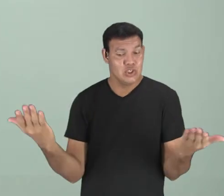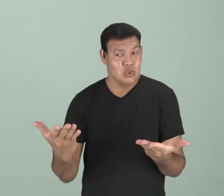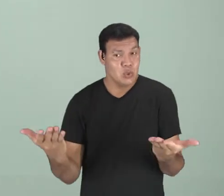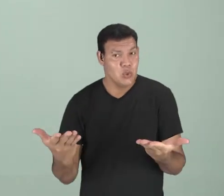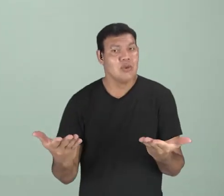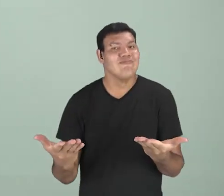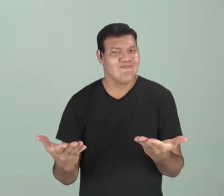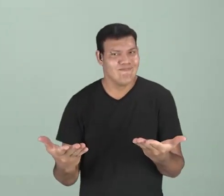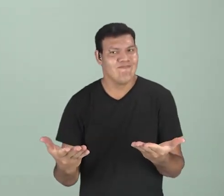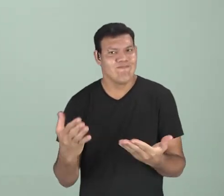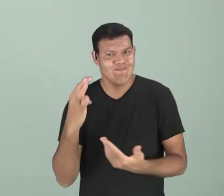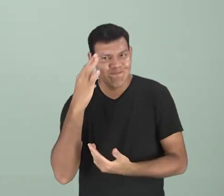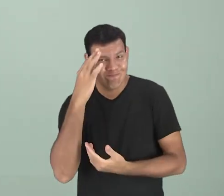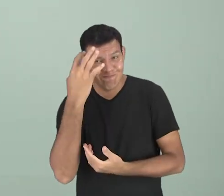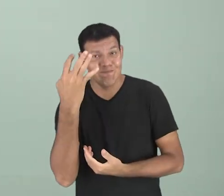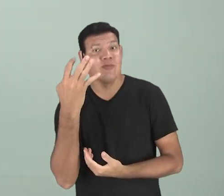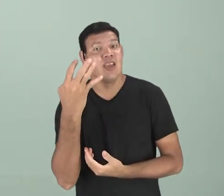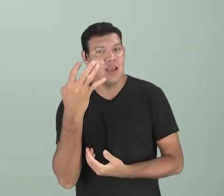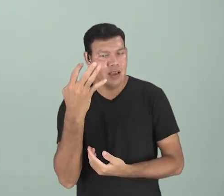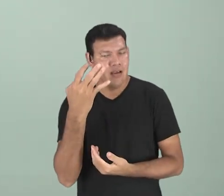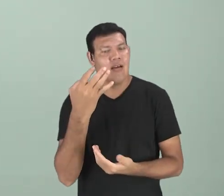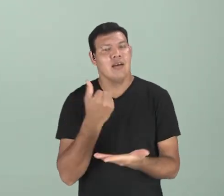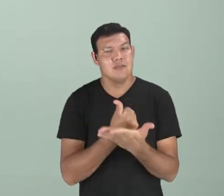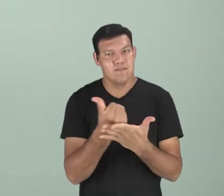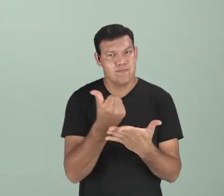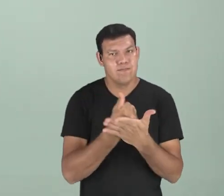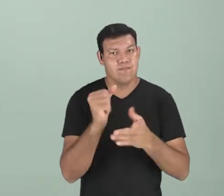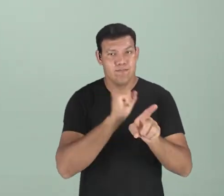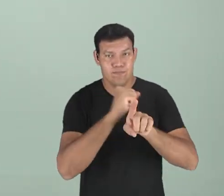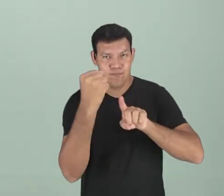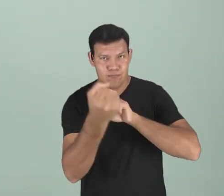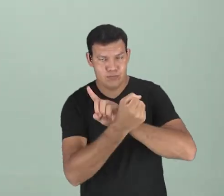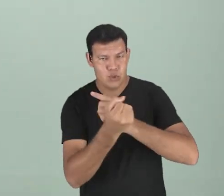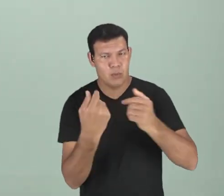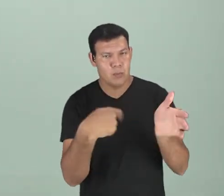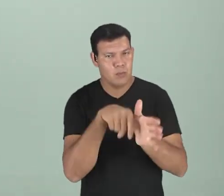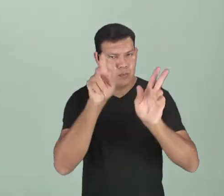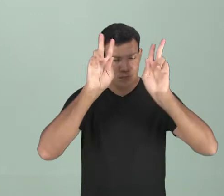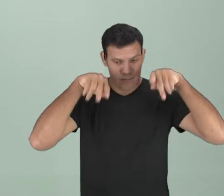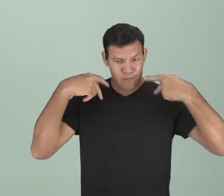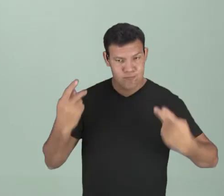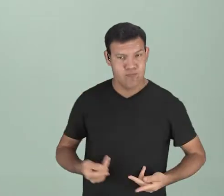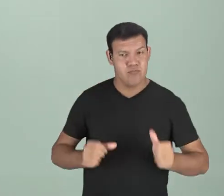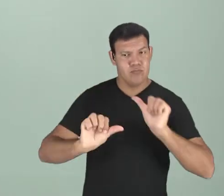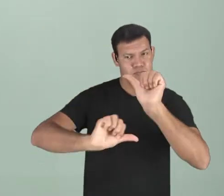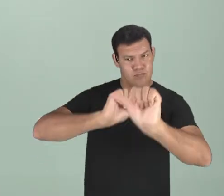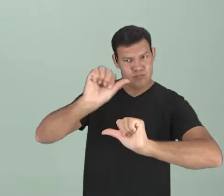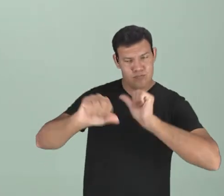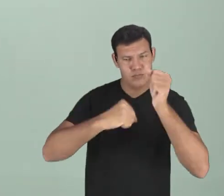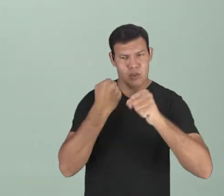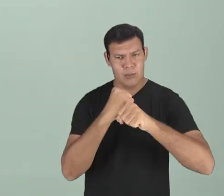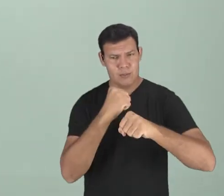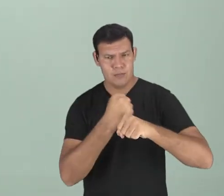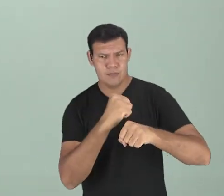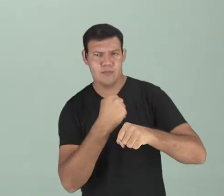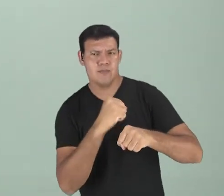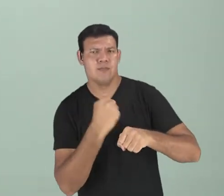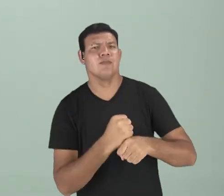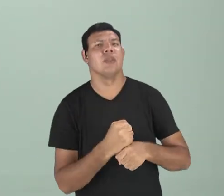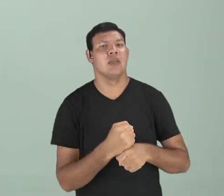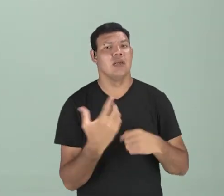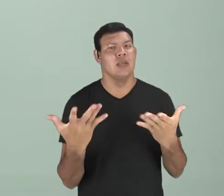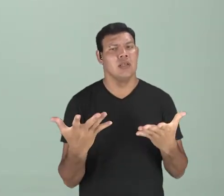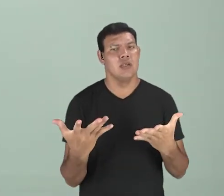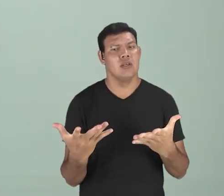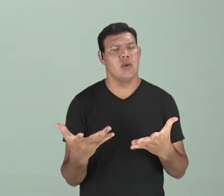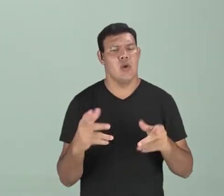ele resultou das atividades sociais humanas, certo? Das modificações, das construções, de tudo aquilo que